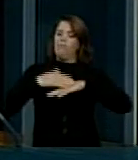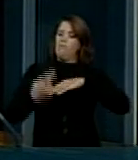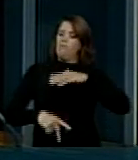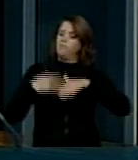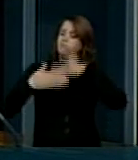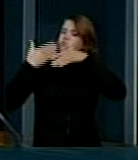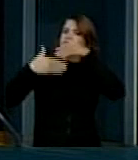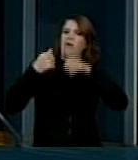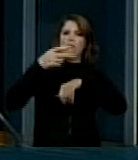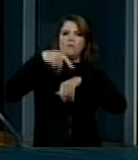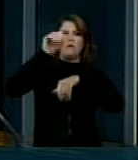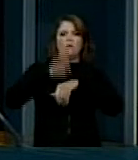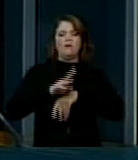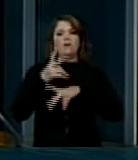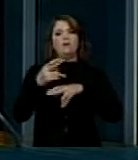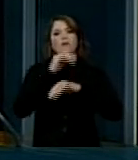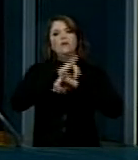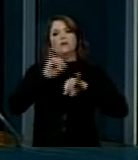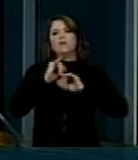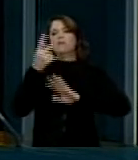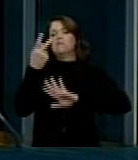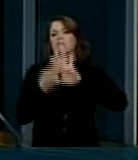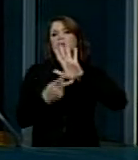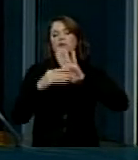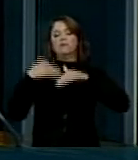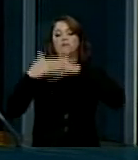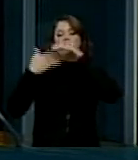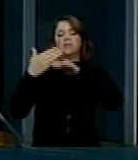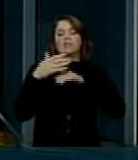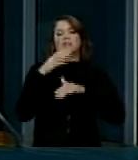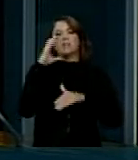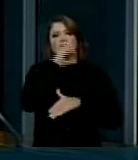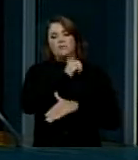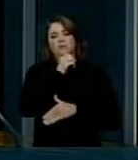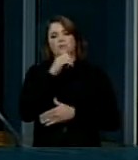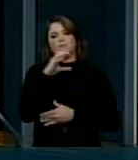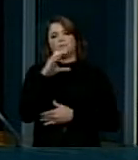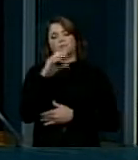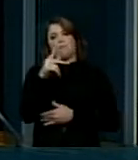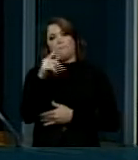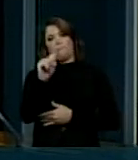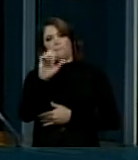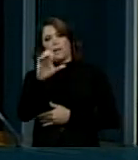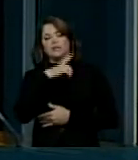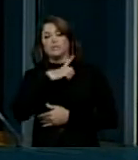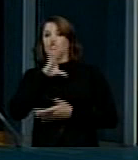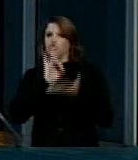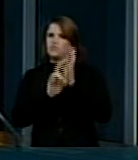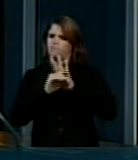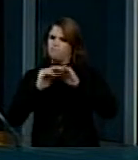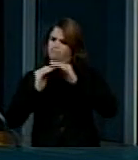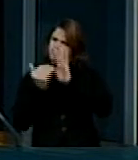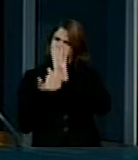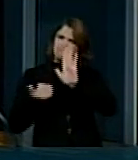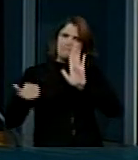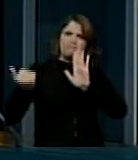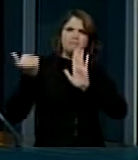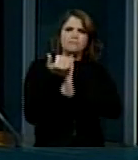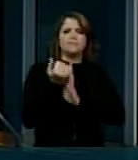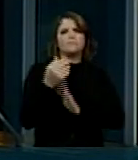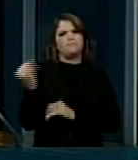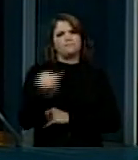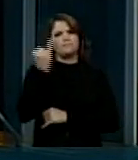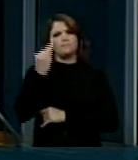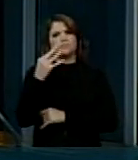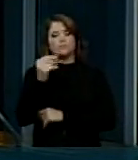do país. E, como tal, criou o plano de aceleração do crescimento. Esse foi o grande salto de qualidade da